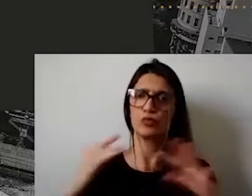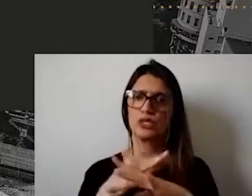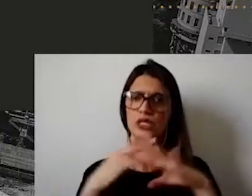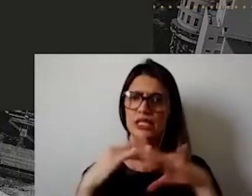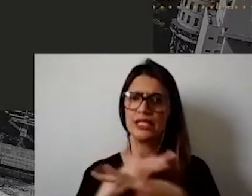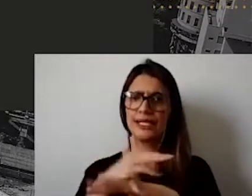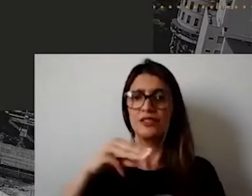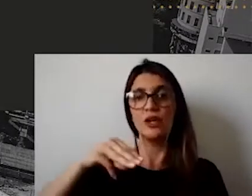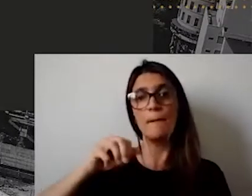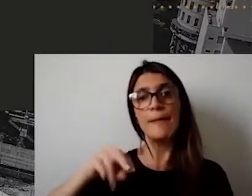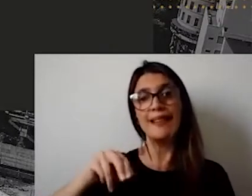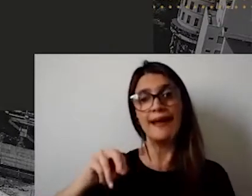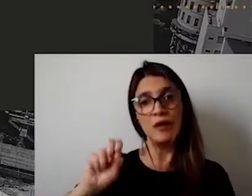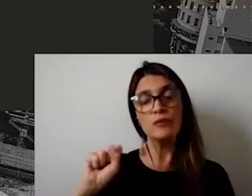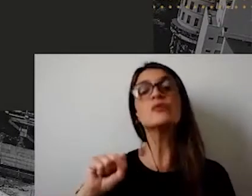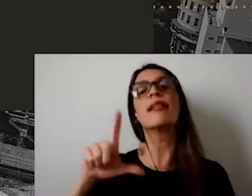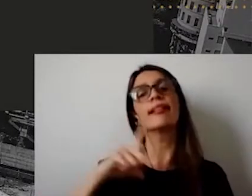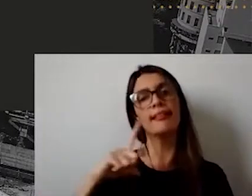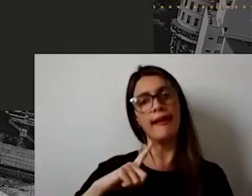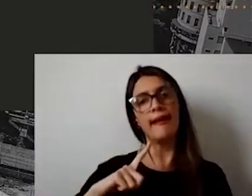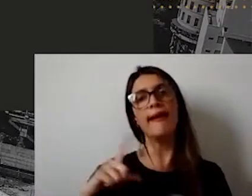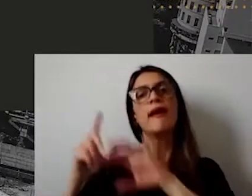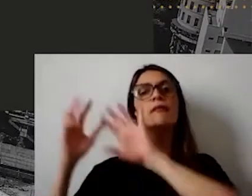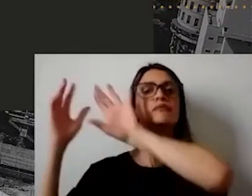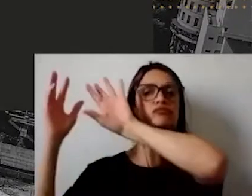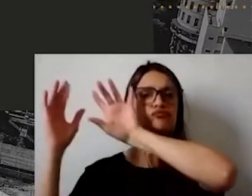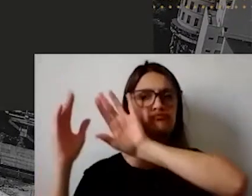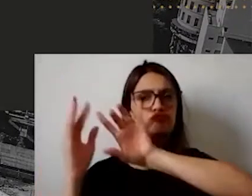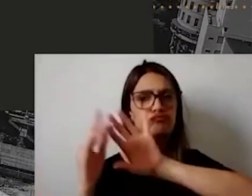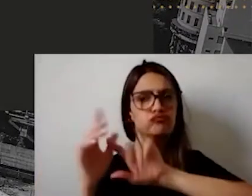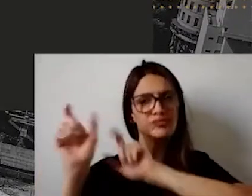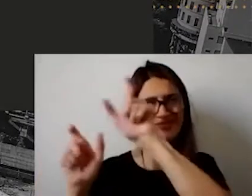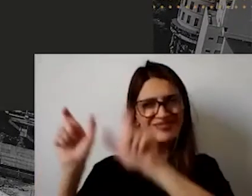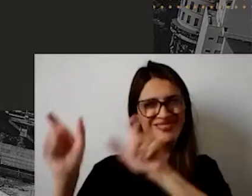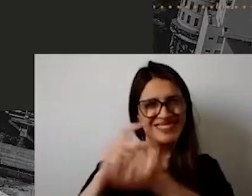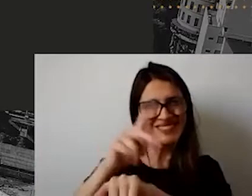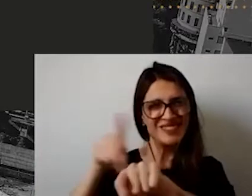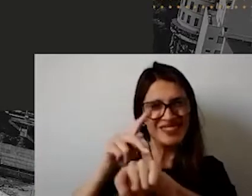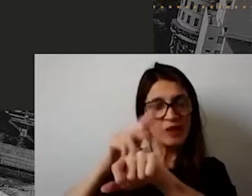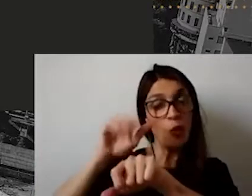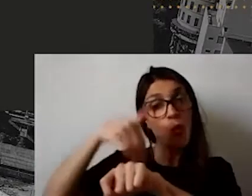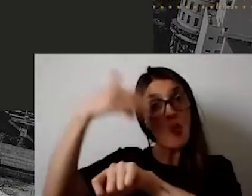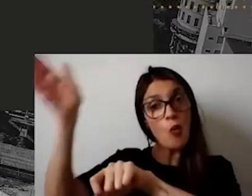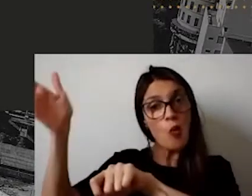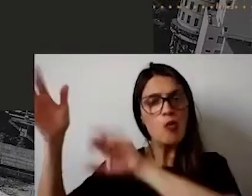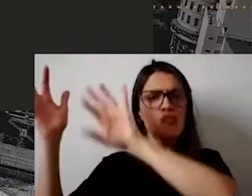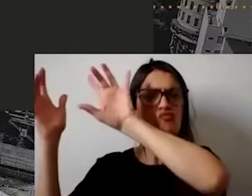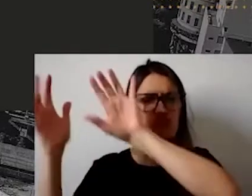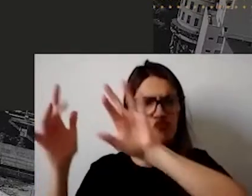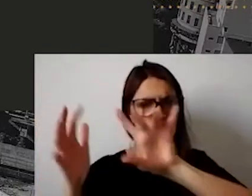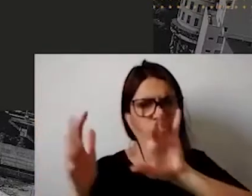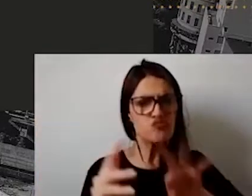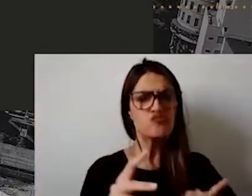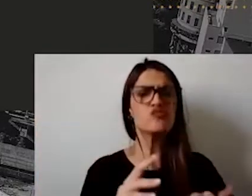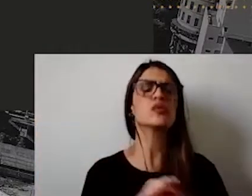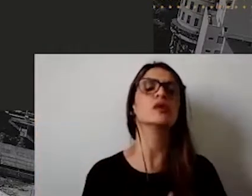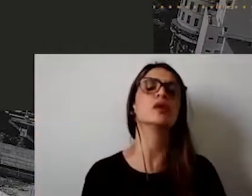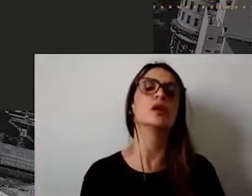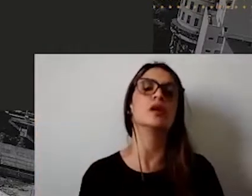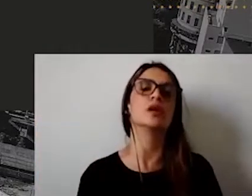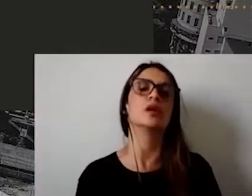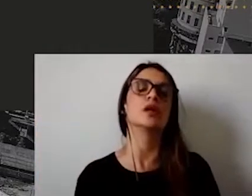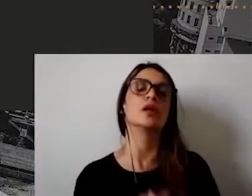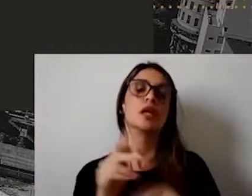com refugiados venezuelanos em Manaus, com populações indígenas em Manaus também, e em